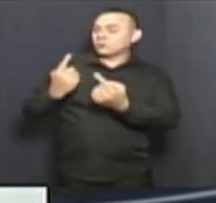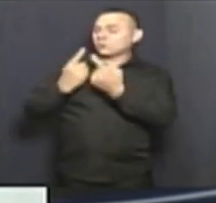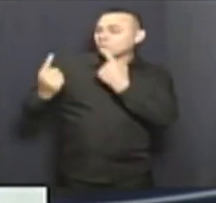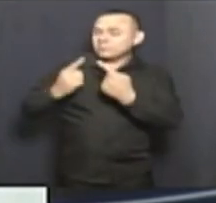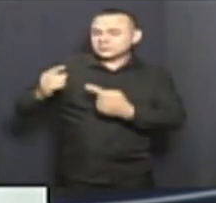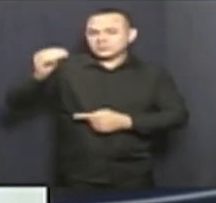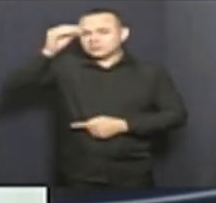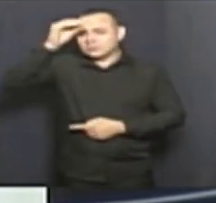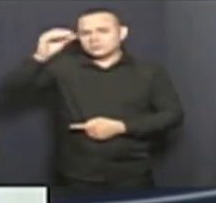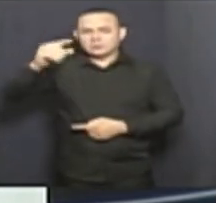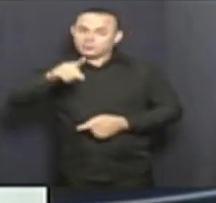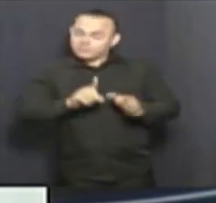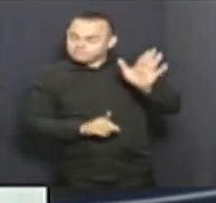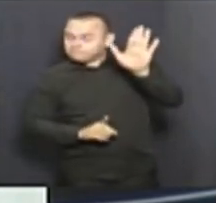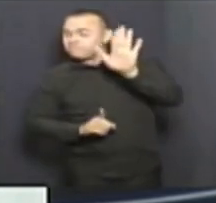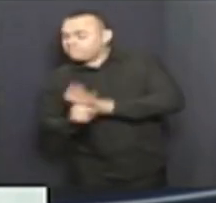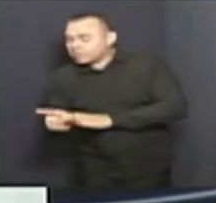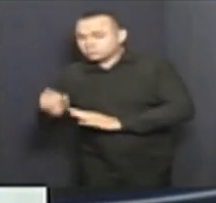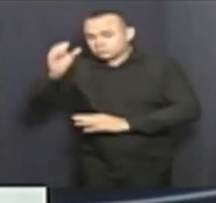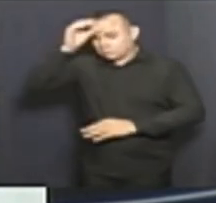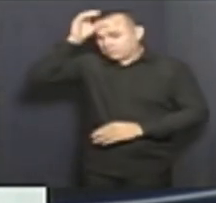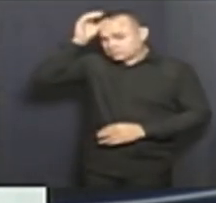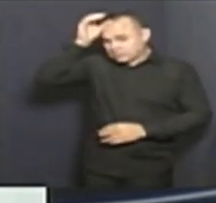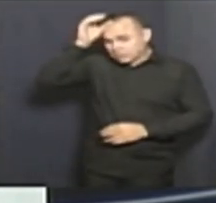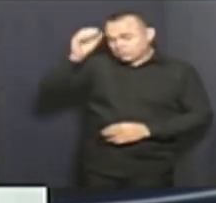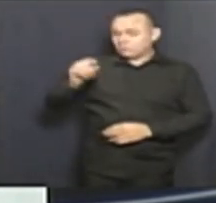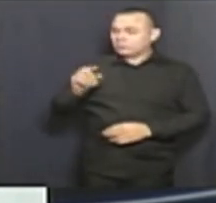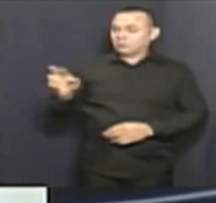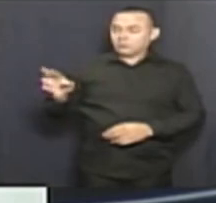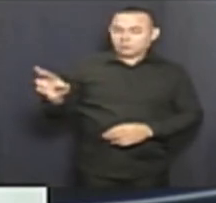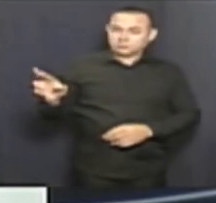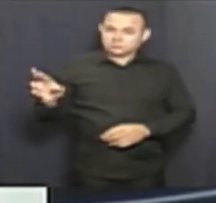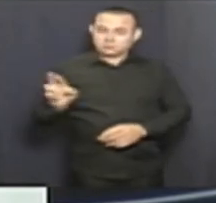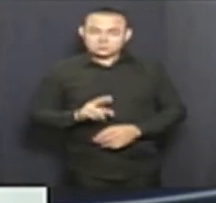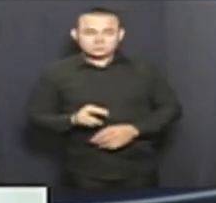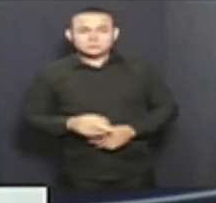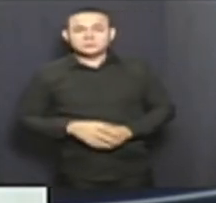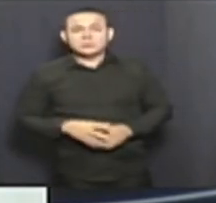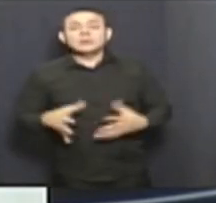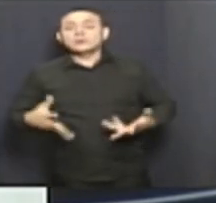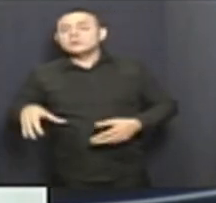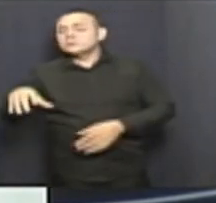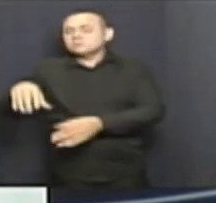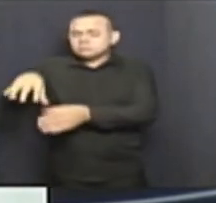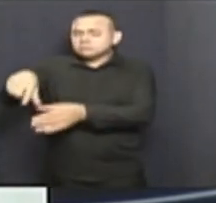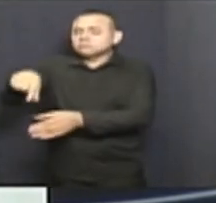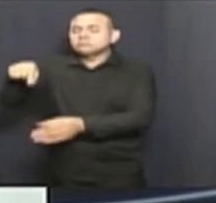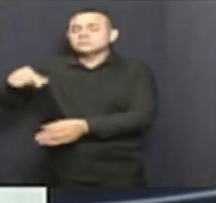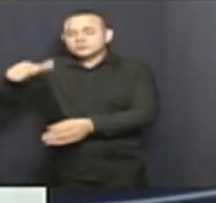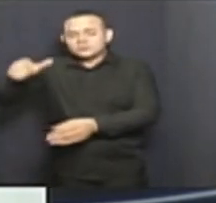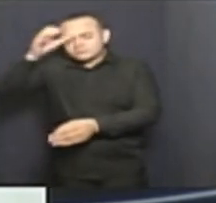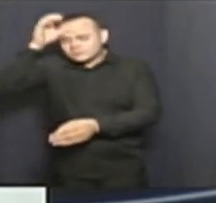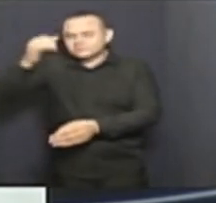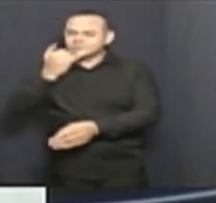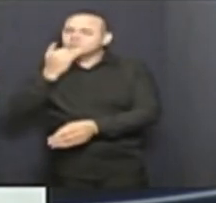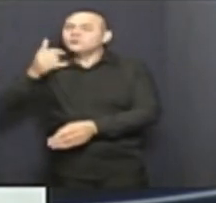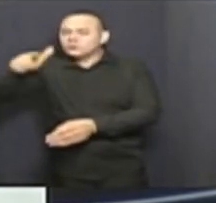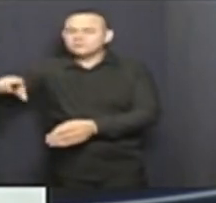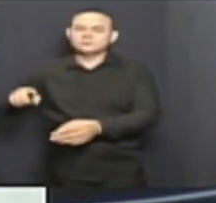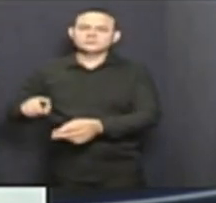perguntando marcelo vocês então está acontecendo bastante na sua terra a